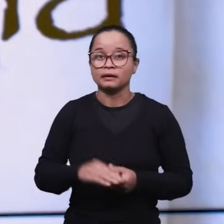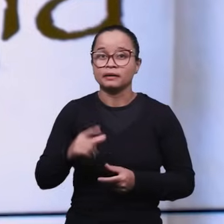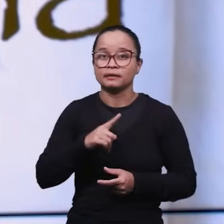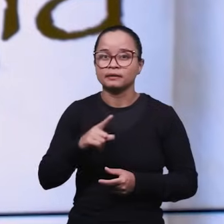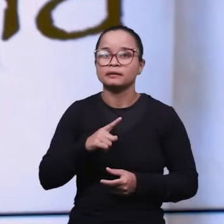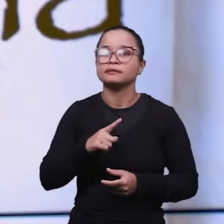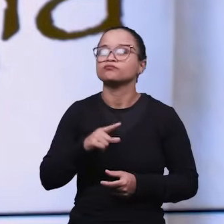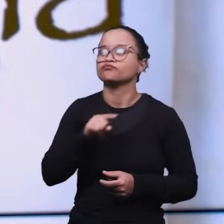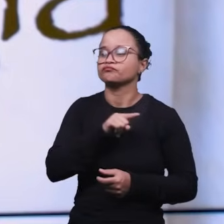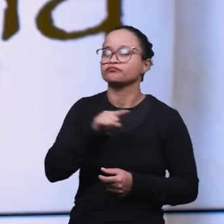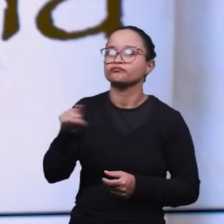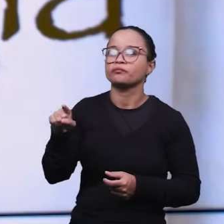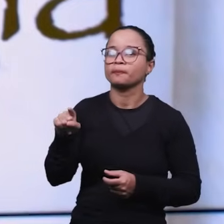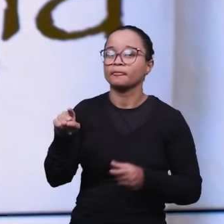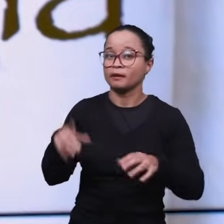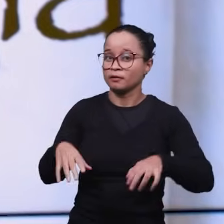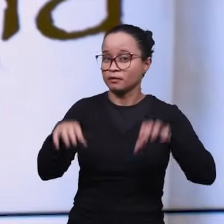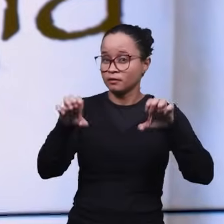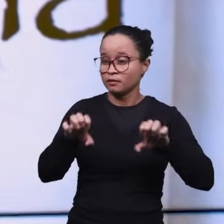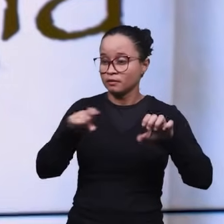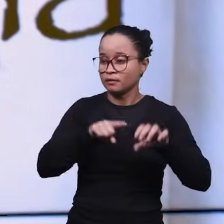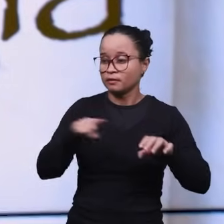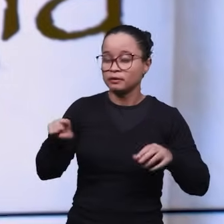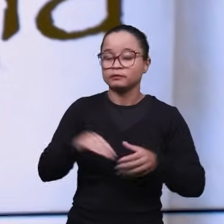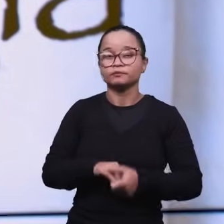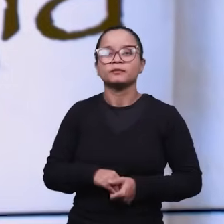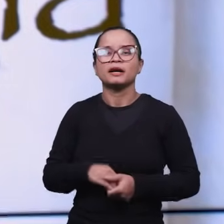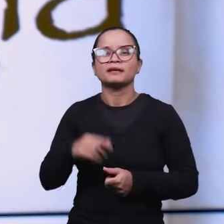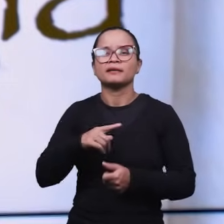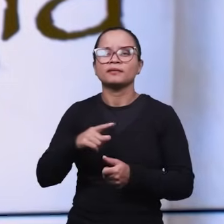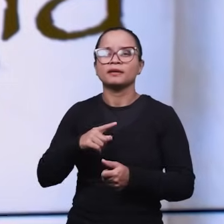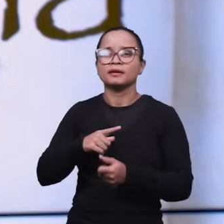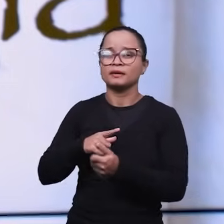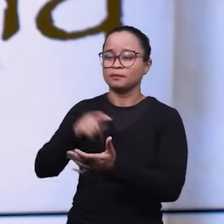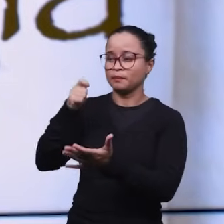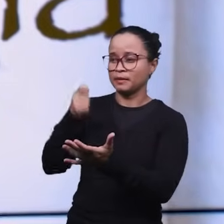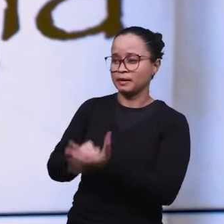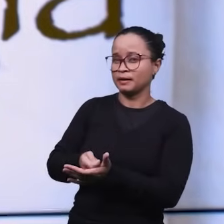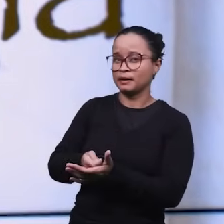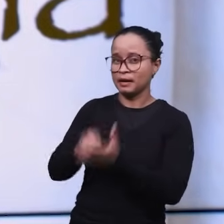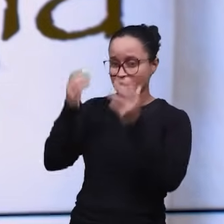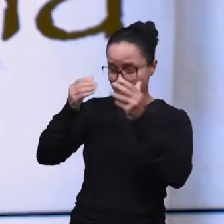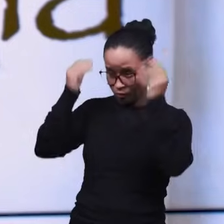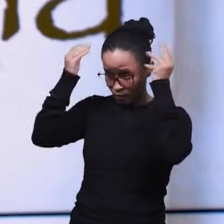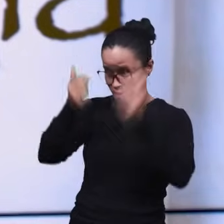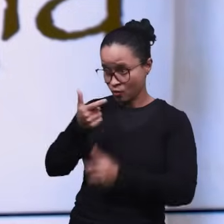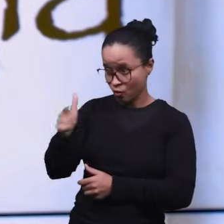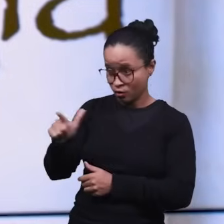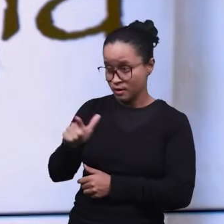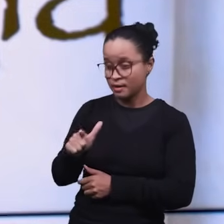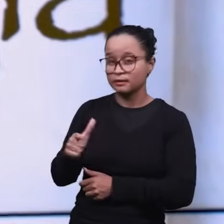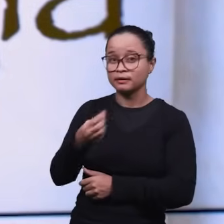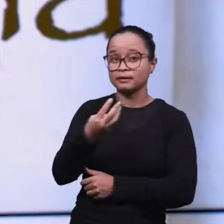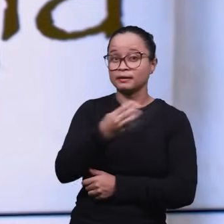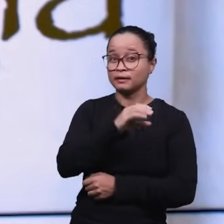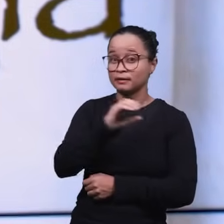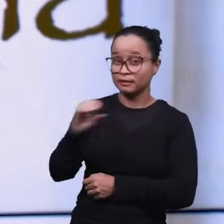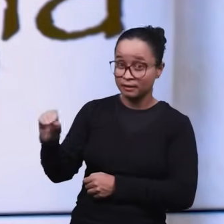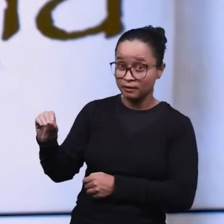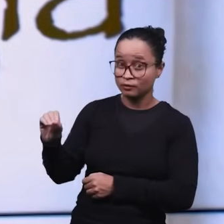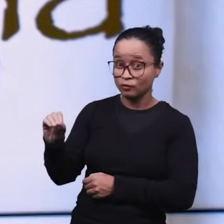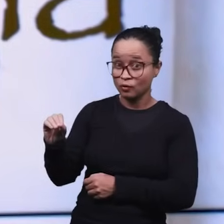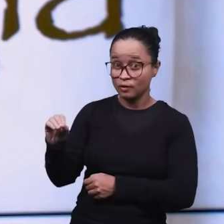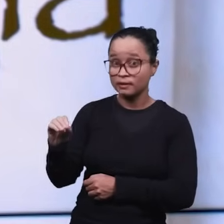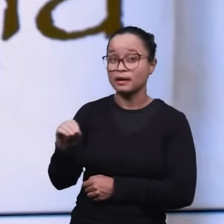que pagar ao rei Senaqueribe 300 talentos de prata e 30 talentos